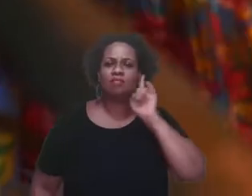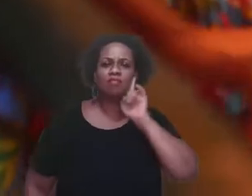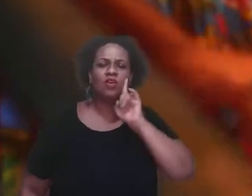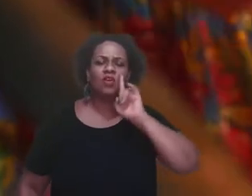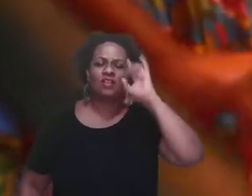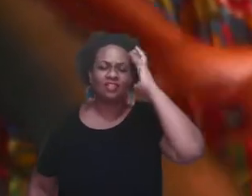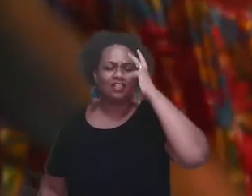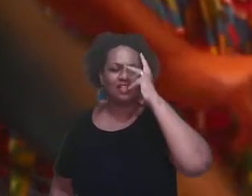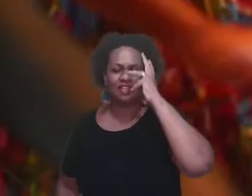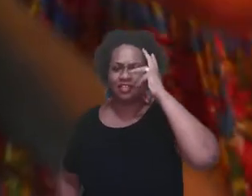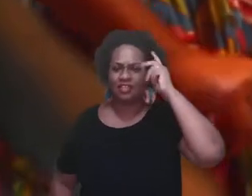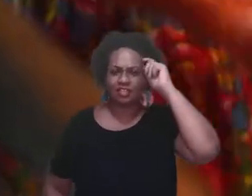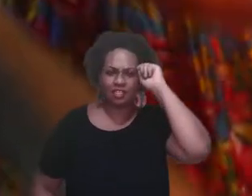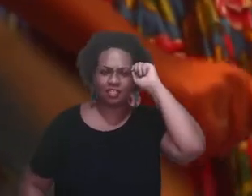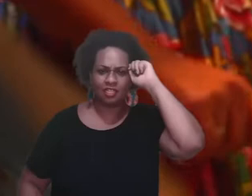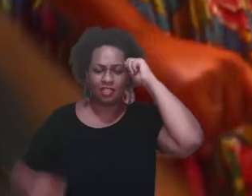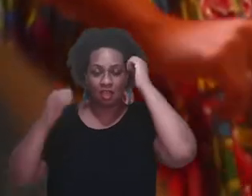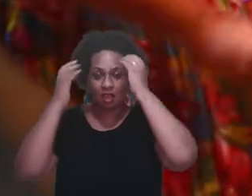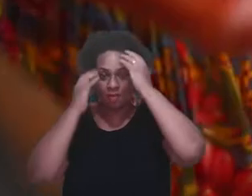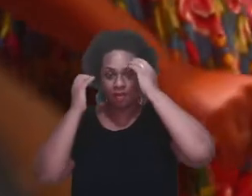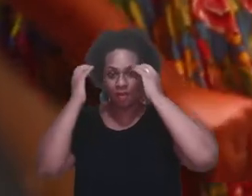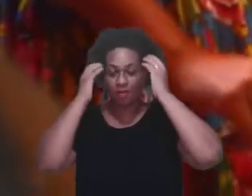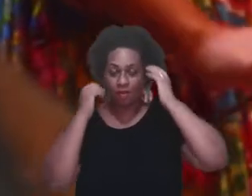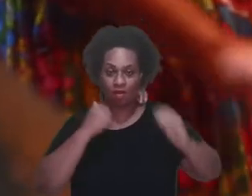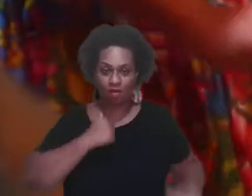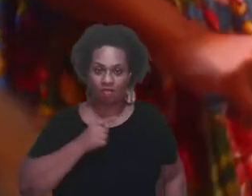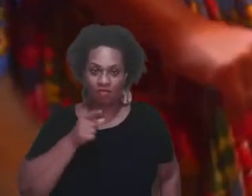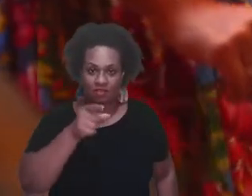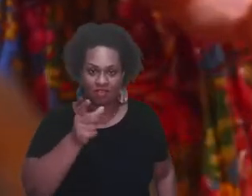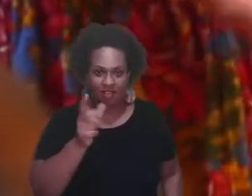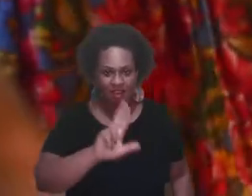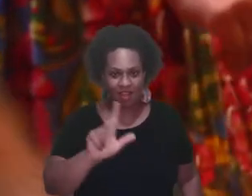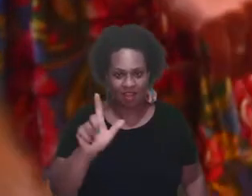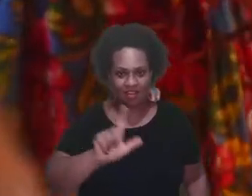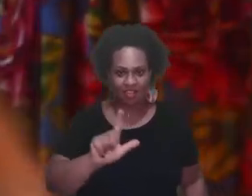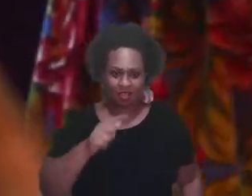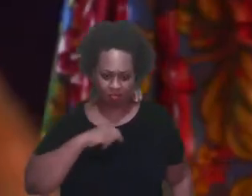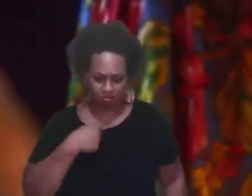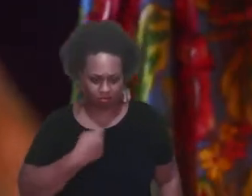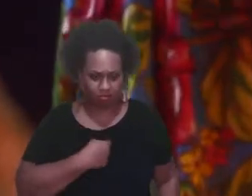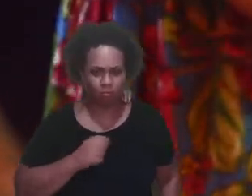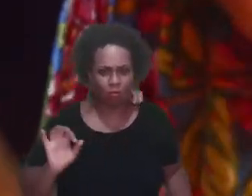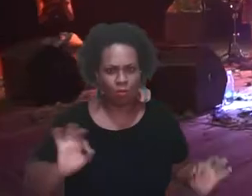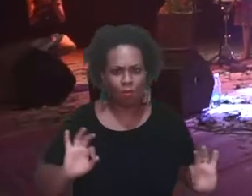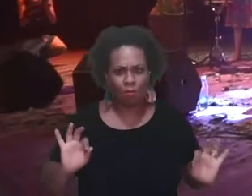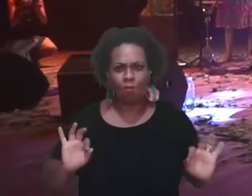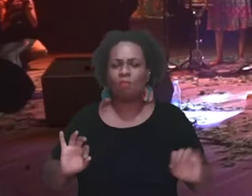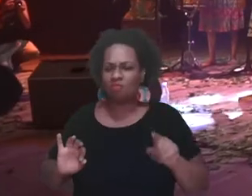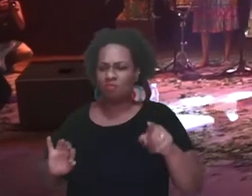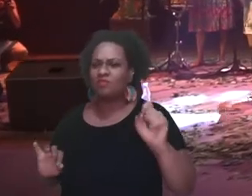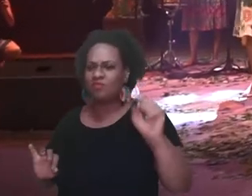Lola ela morena linda vida cada vez em quando também os ainda não fui eu foi você tá linda